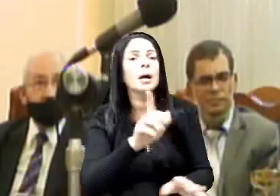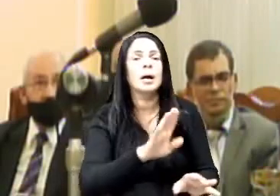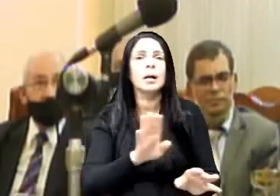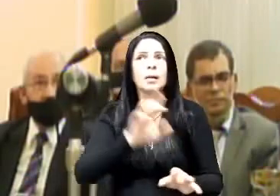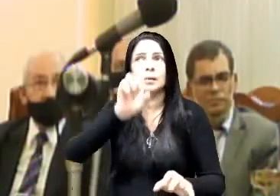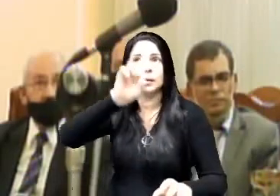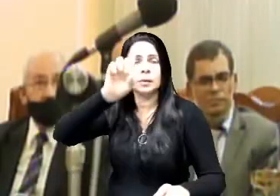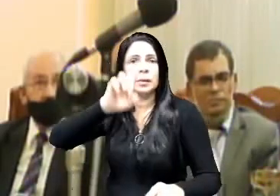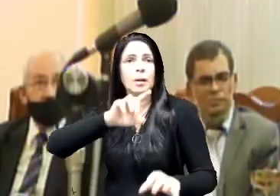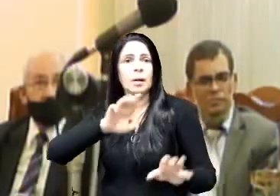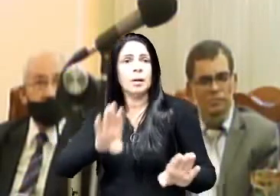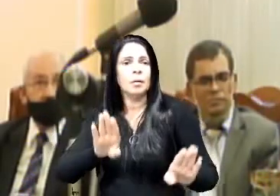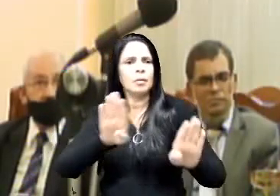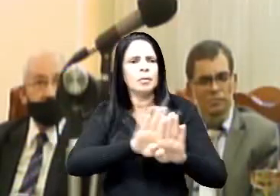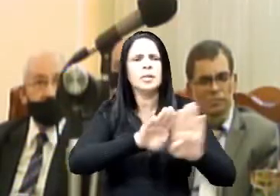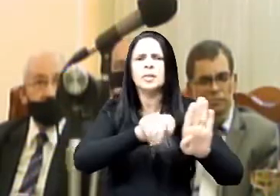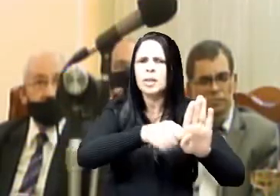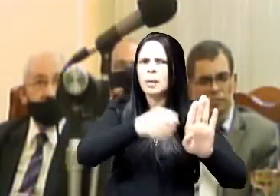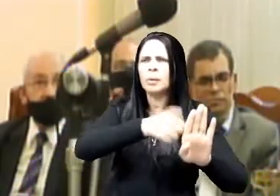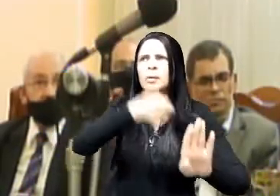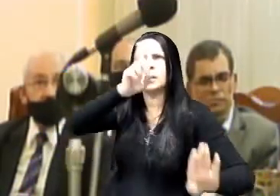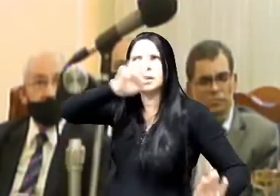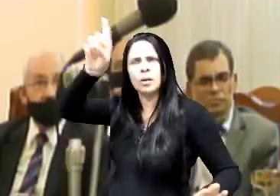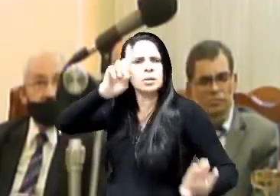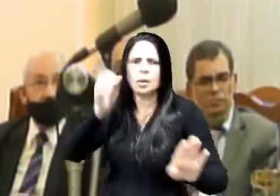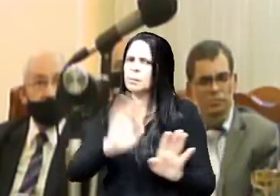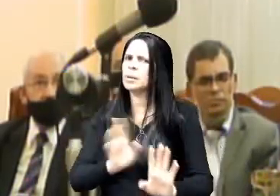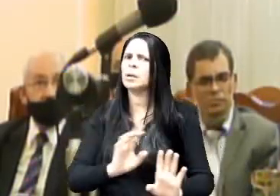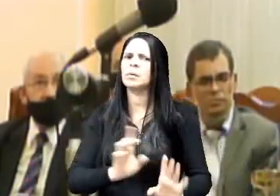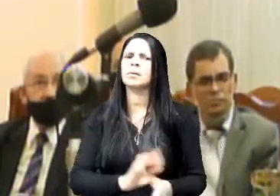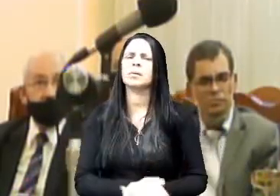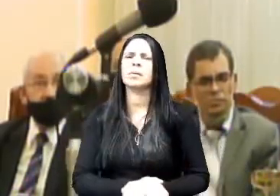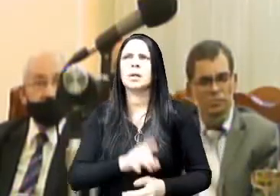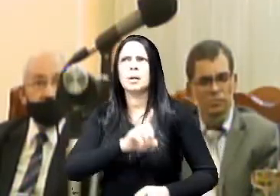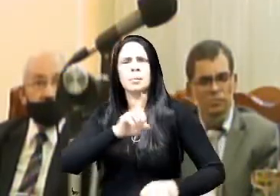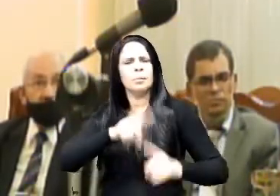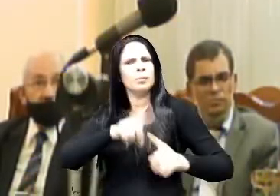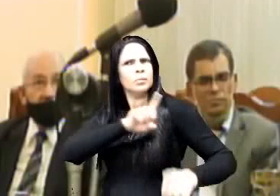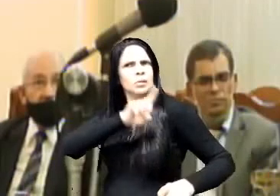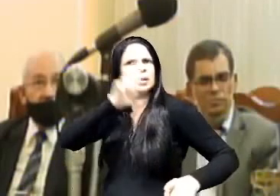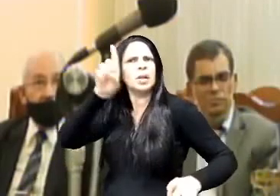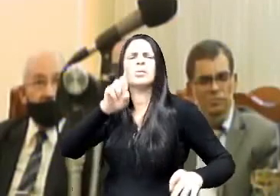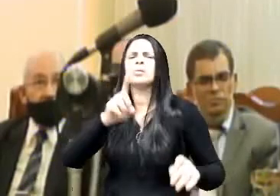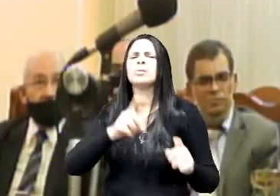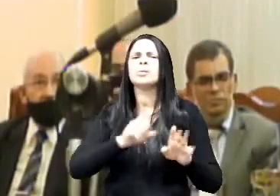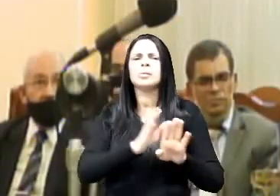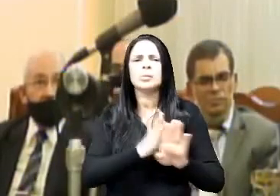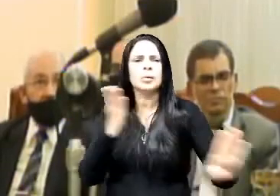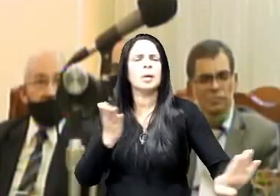Deus abre, e Ele não abre nenhuma nem duas, Ele abre todas as portas.